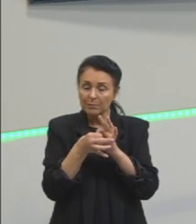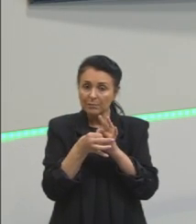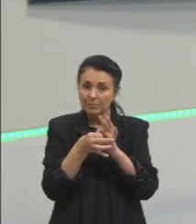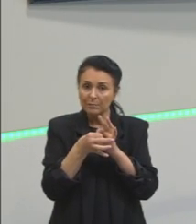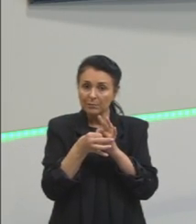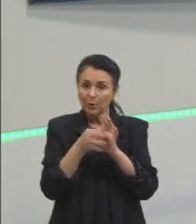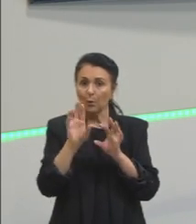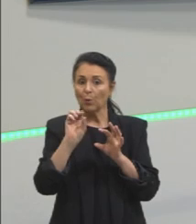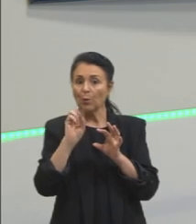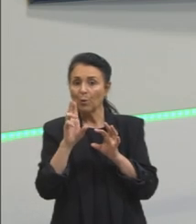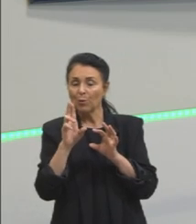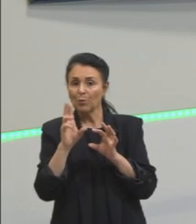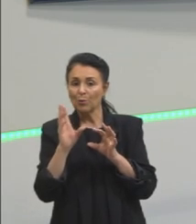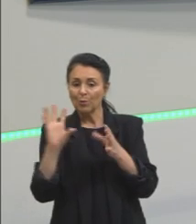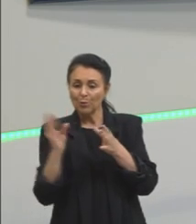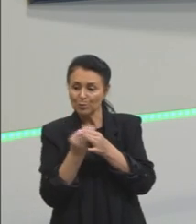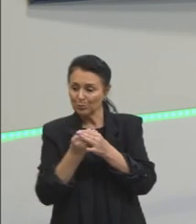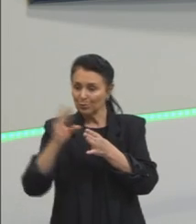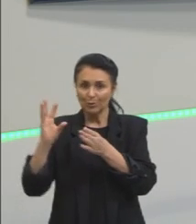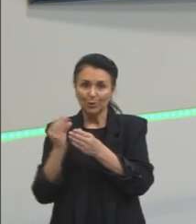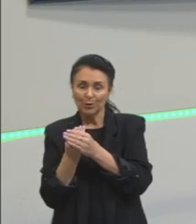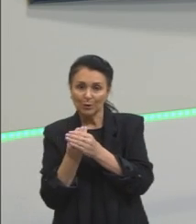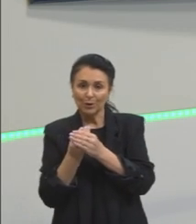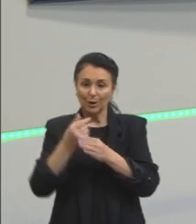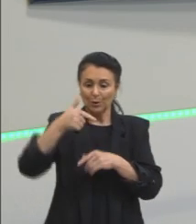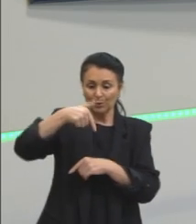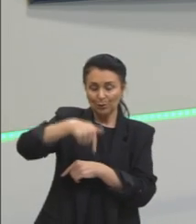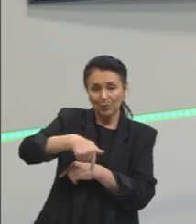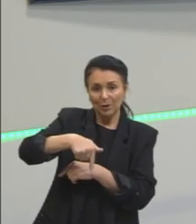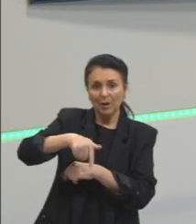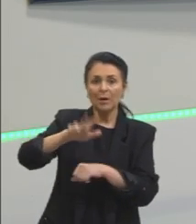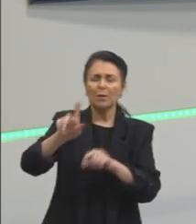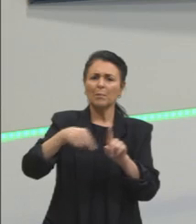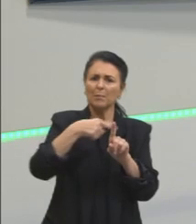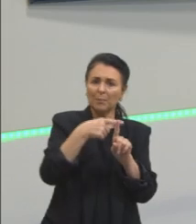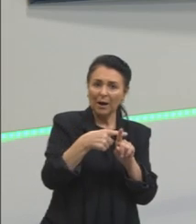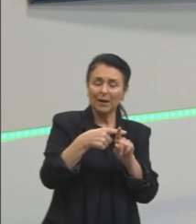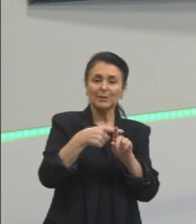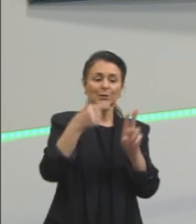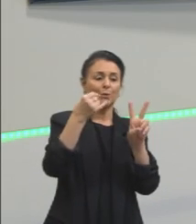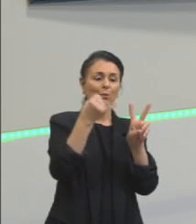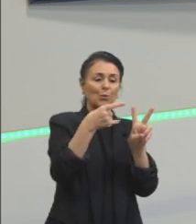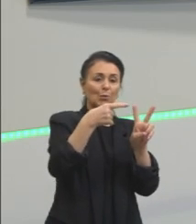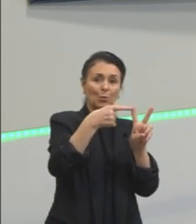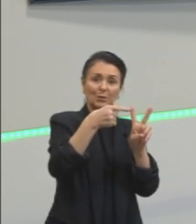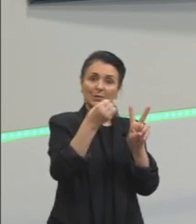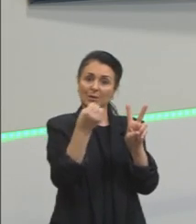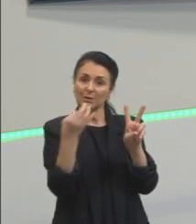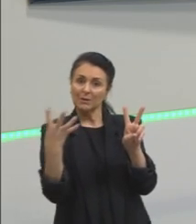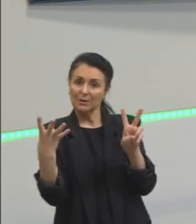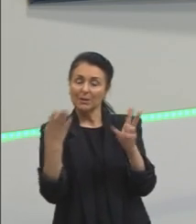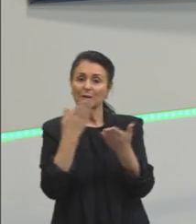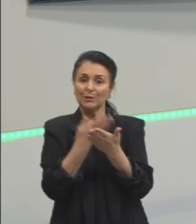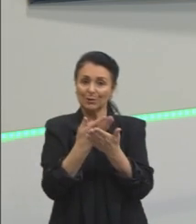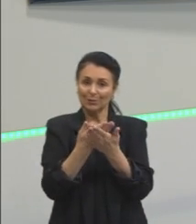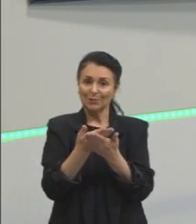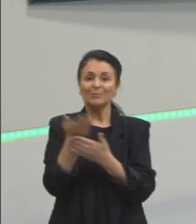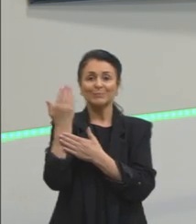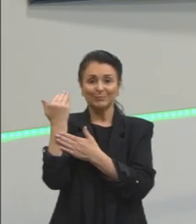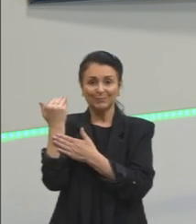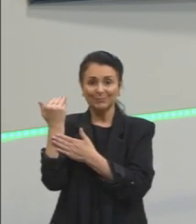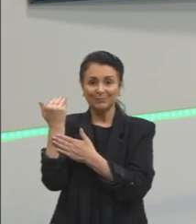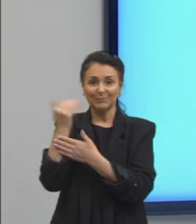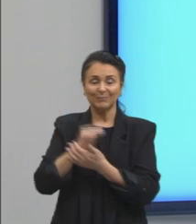a reunião de um conjunto que Ao conjunto dos Racionais mais os irracionais que nós estudamos em aulas